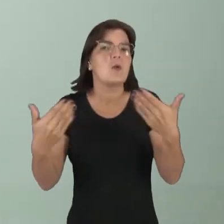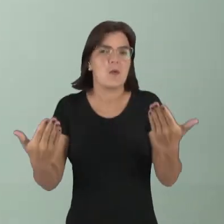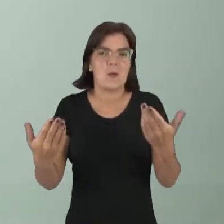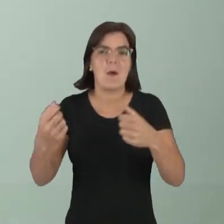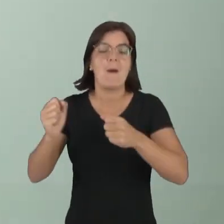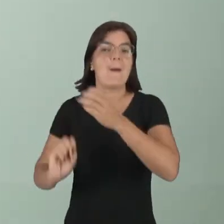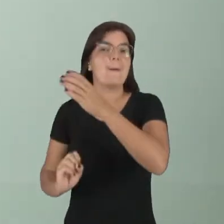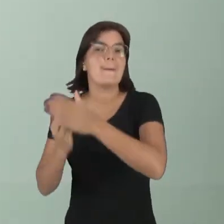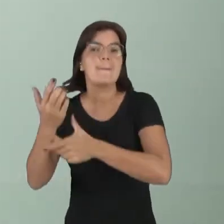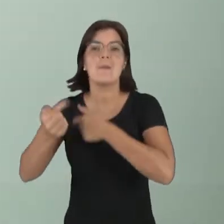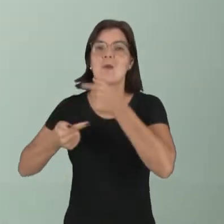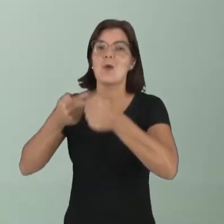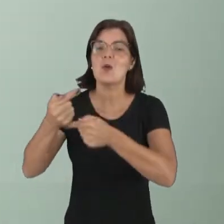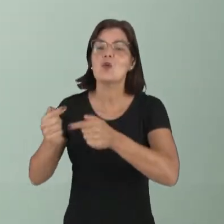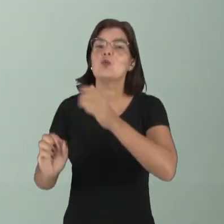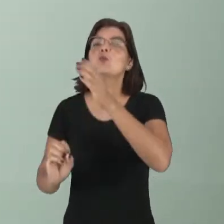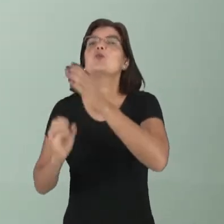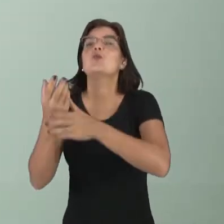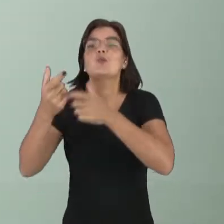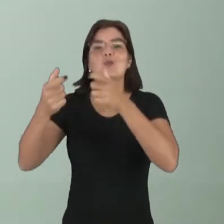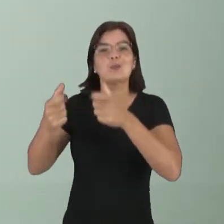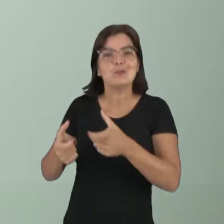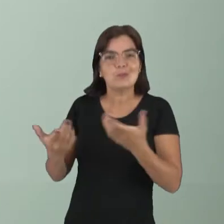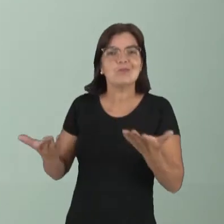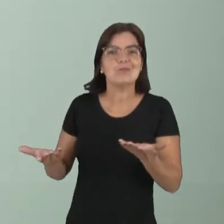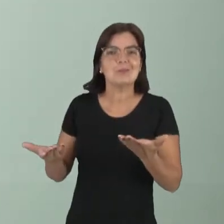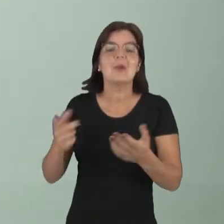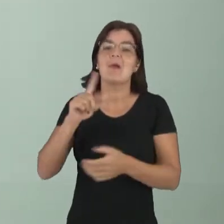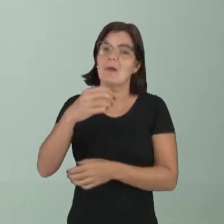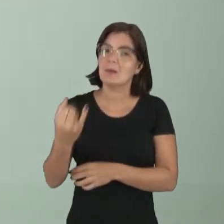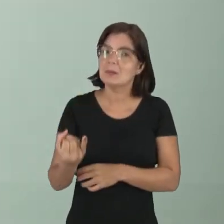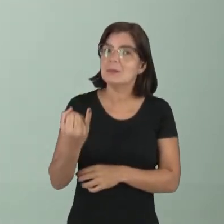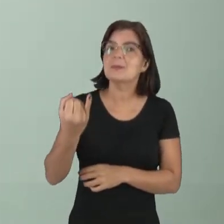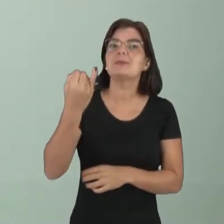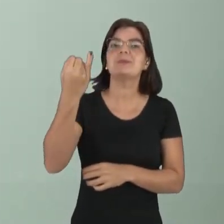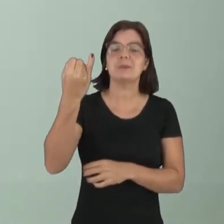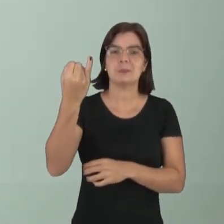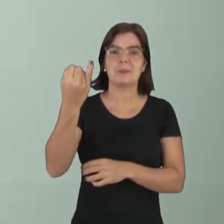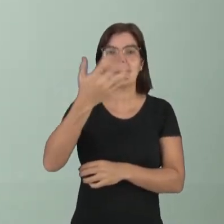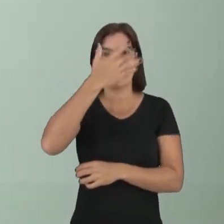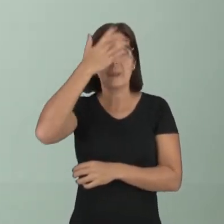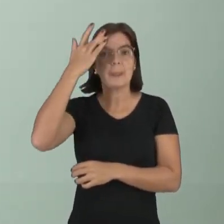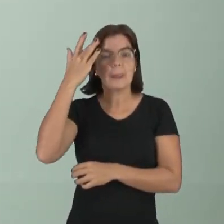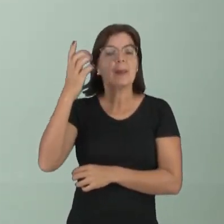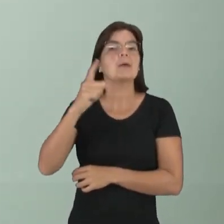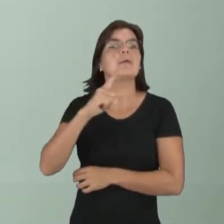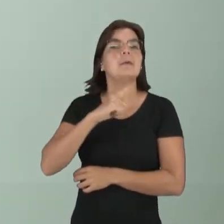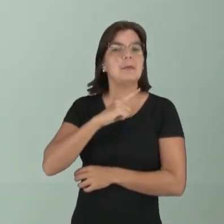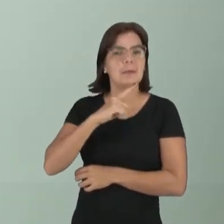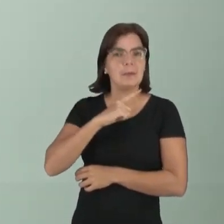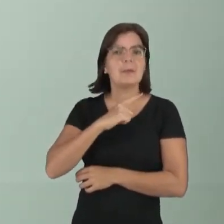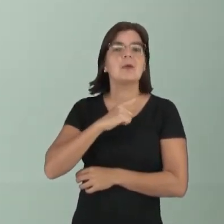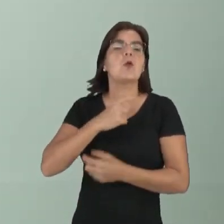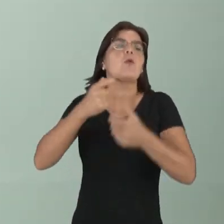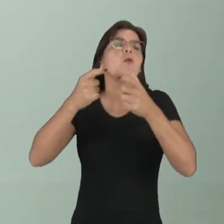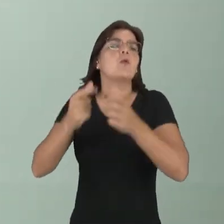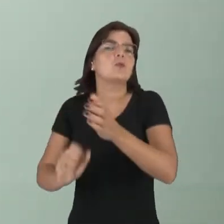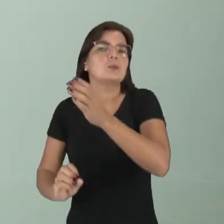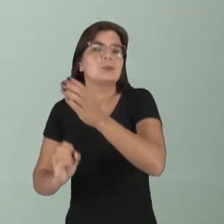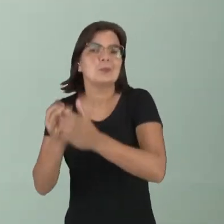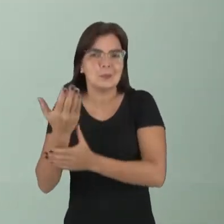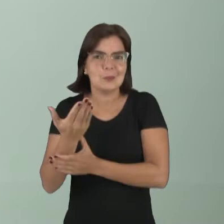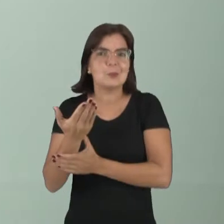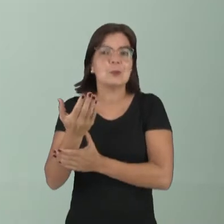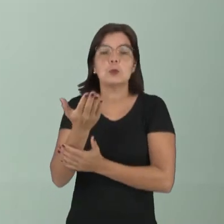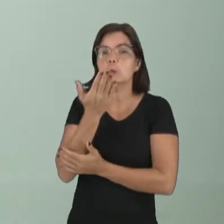sua matéria-prima, de onde veio isso. E é importante que as pessoas tenham essa noção de onde é a origem